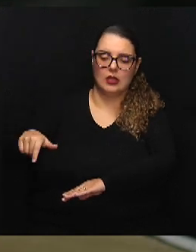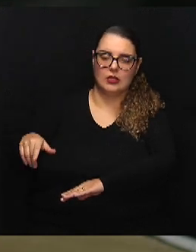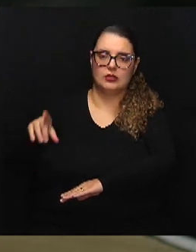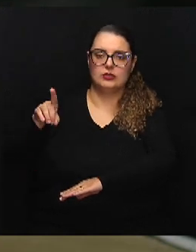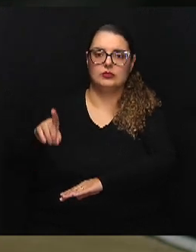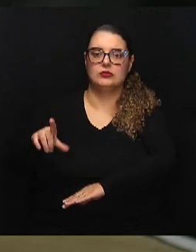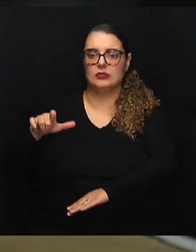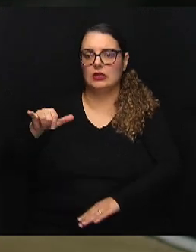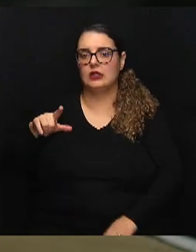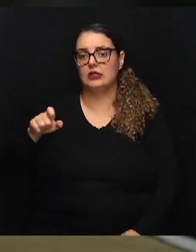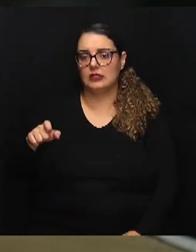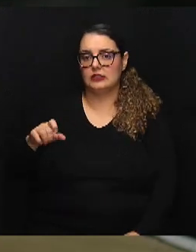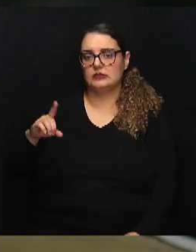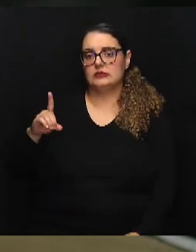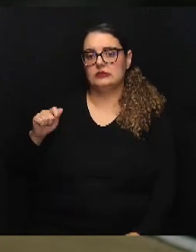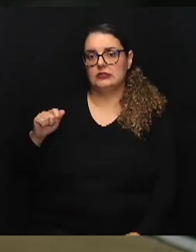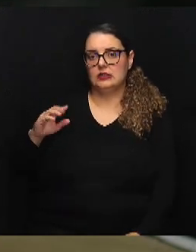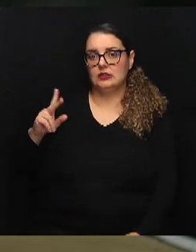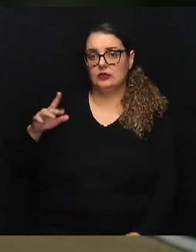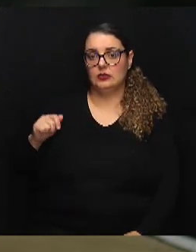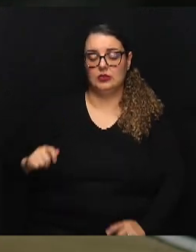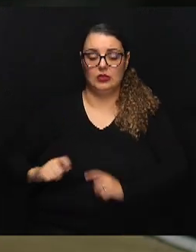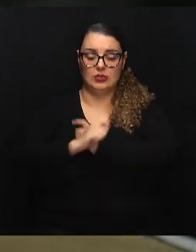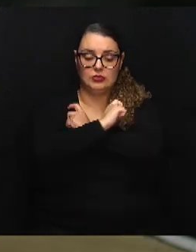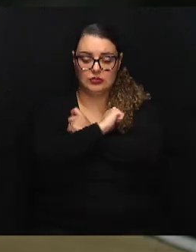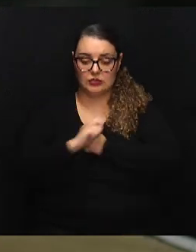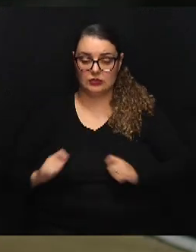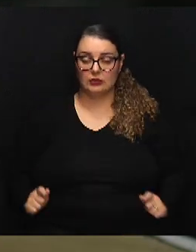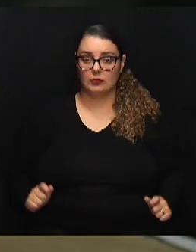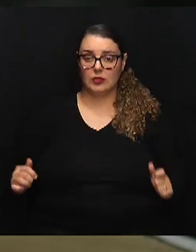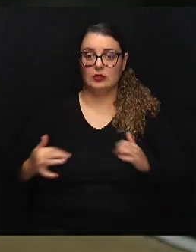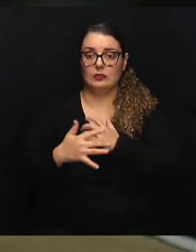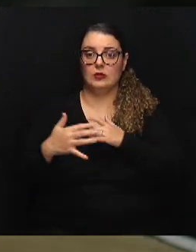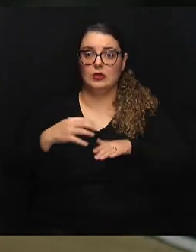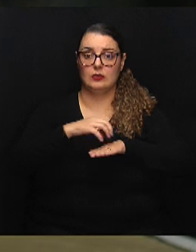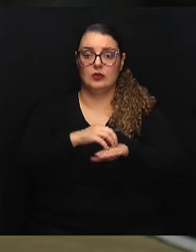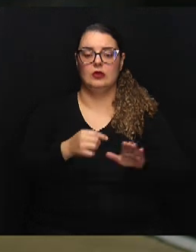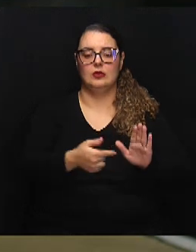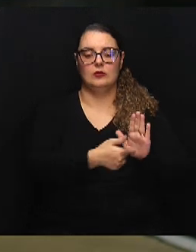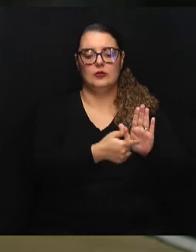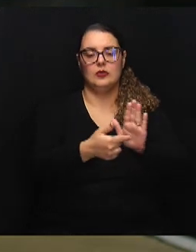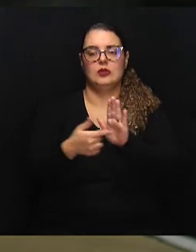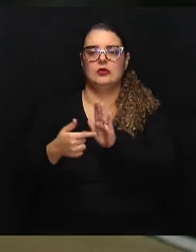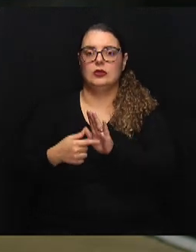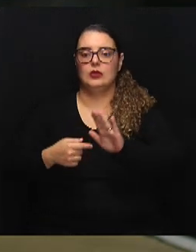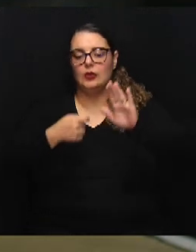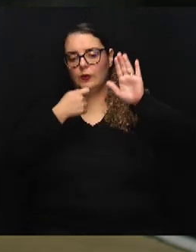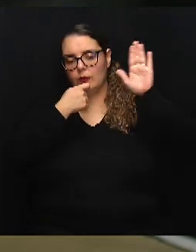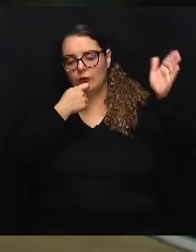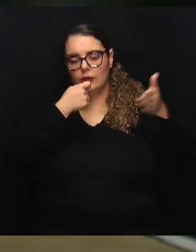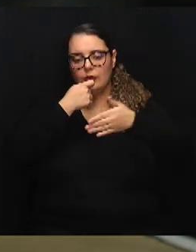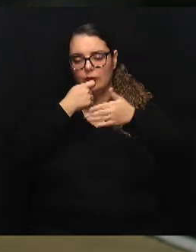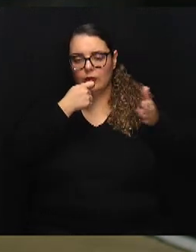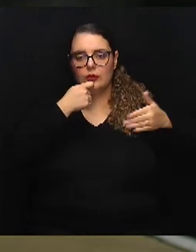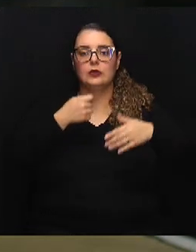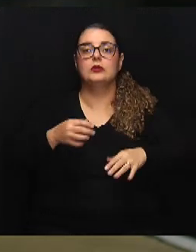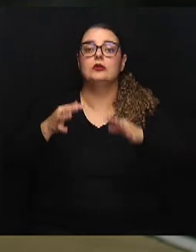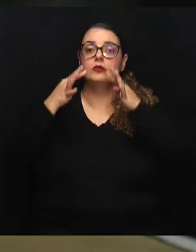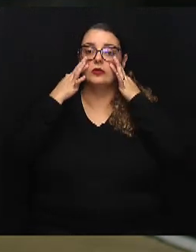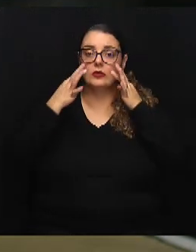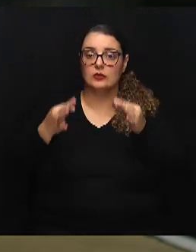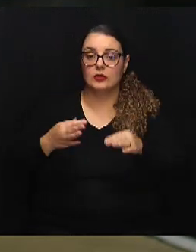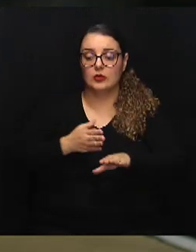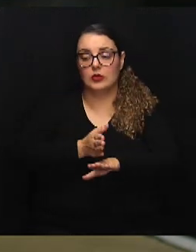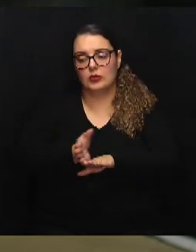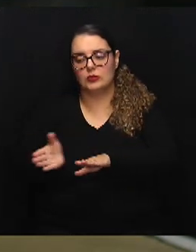Alix da Cunha. Agentes de mobilidade urbana vão sinalizar os locais de interdição e monitorar a região, então fique atento aos